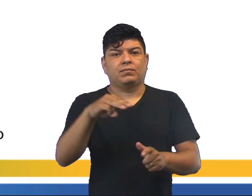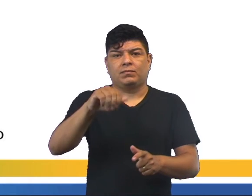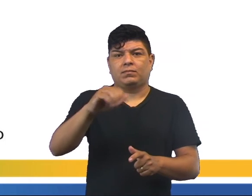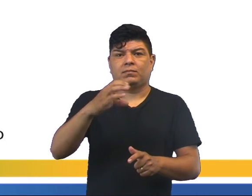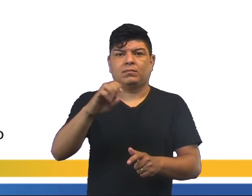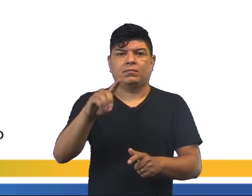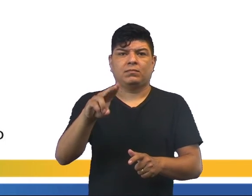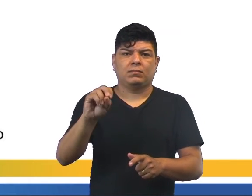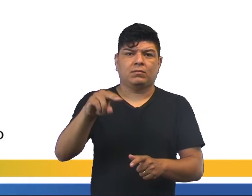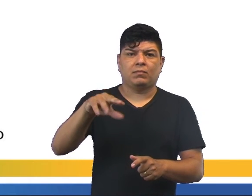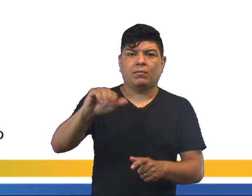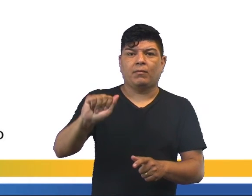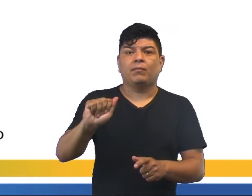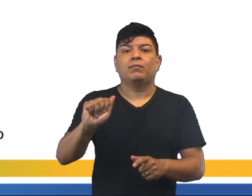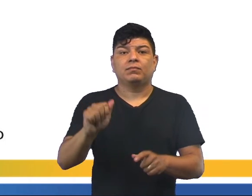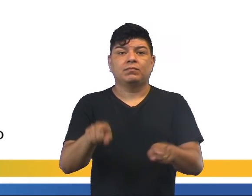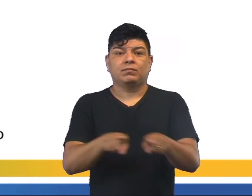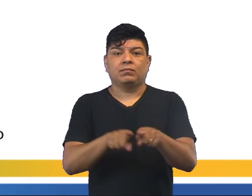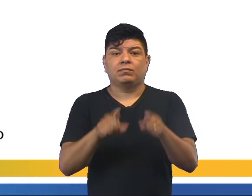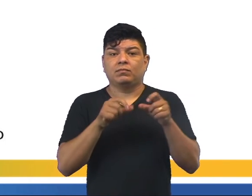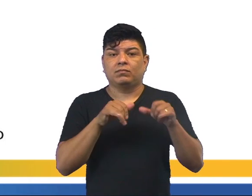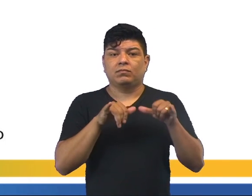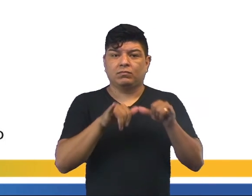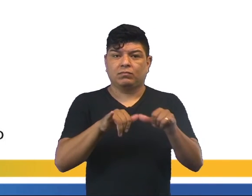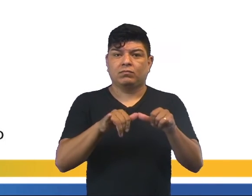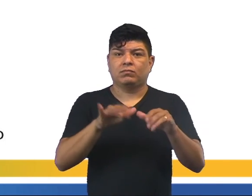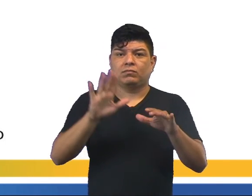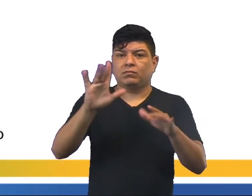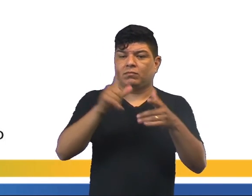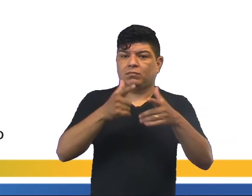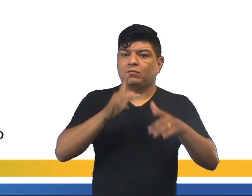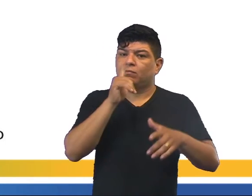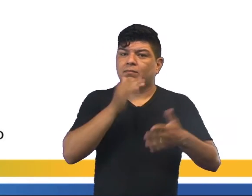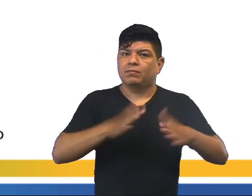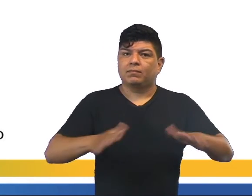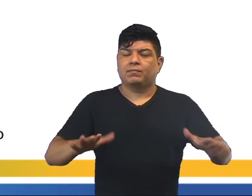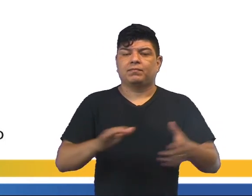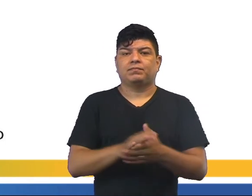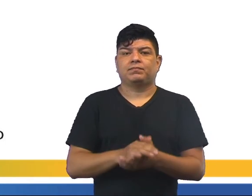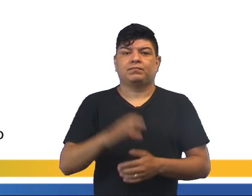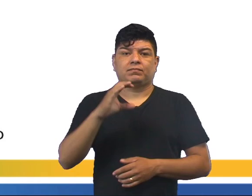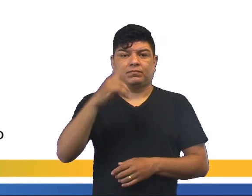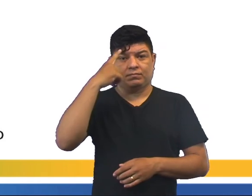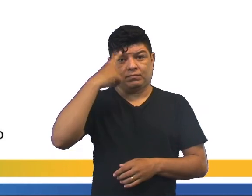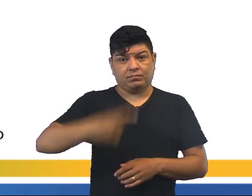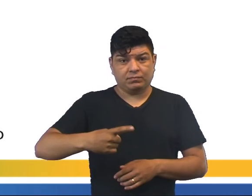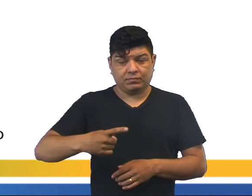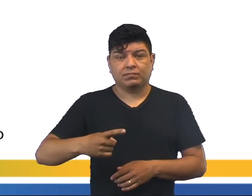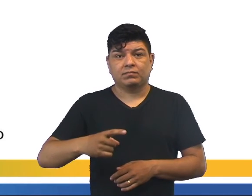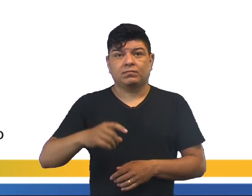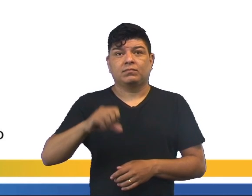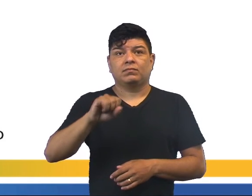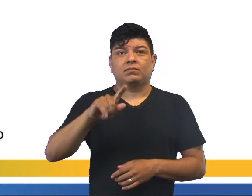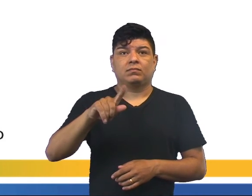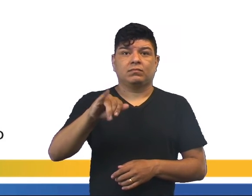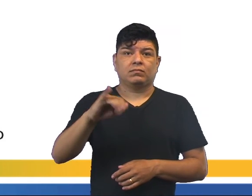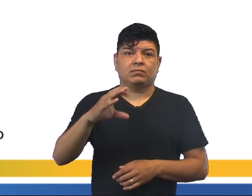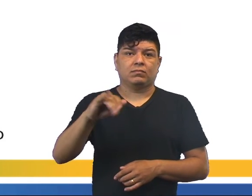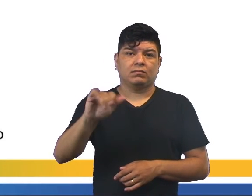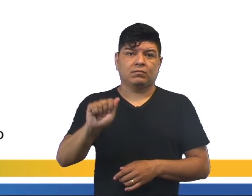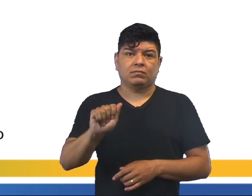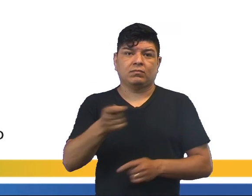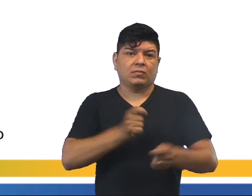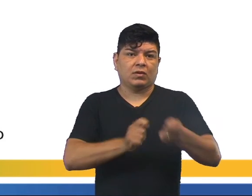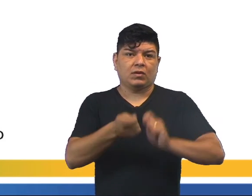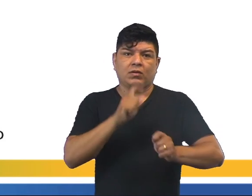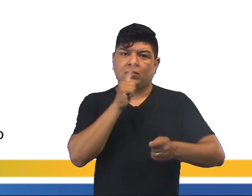Macedônia e o monopólio do comércio do Mediterrâneo, C, pelo domínio da Cilícia, a disputa pelo controle